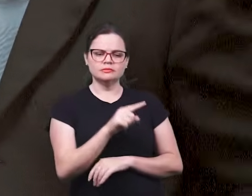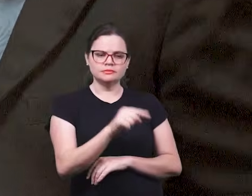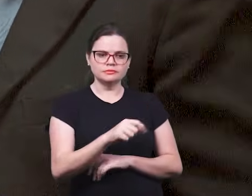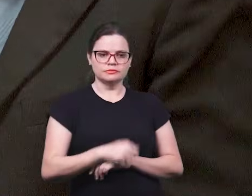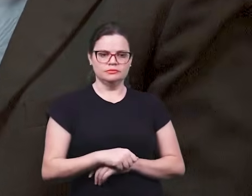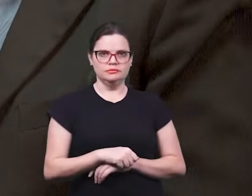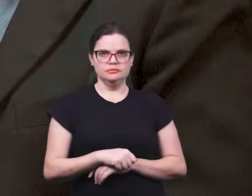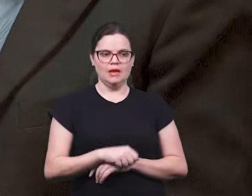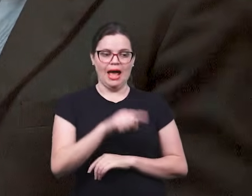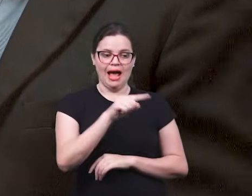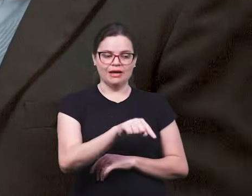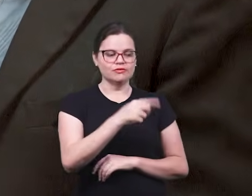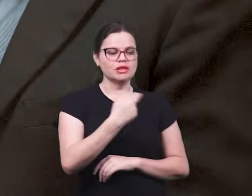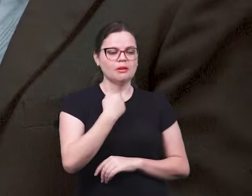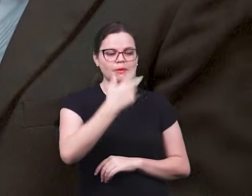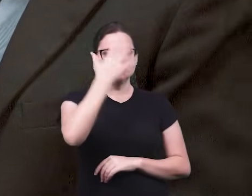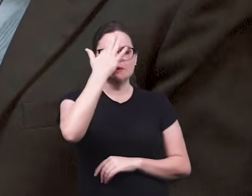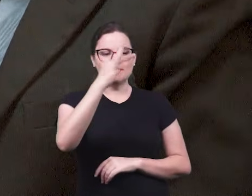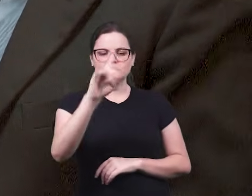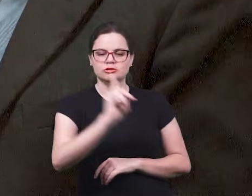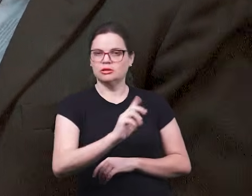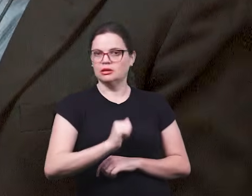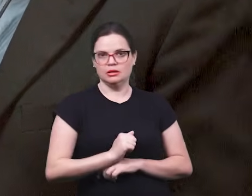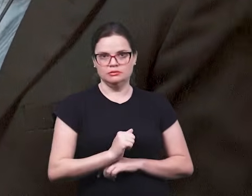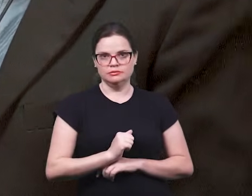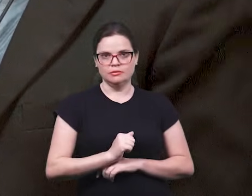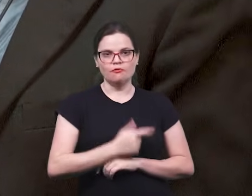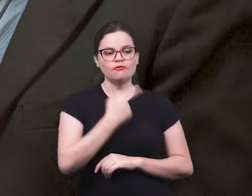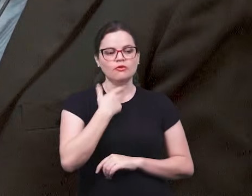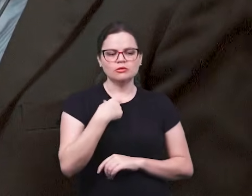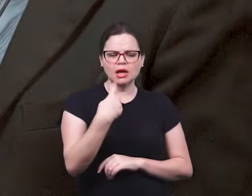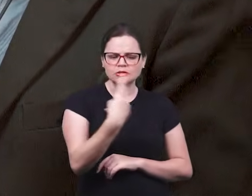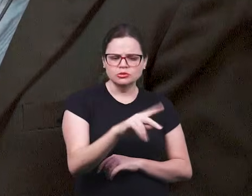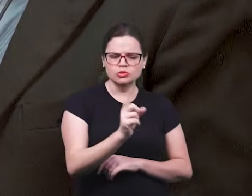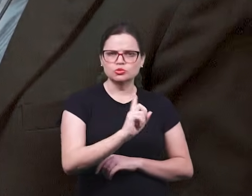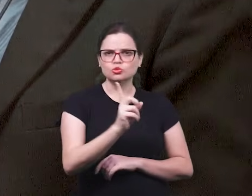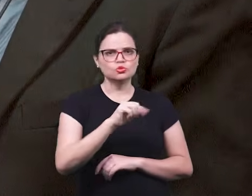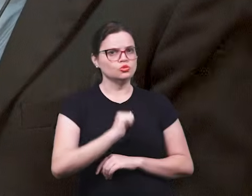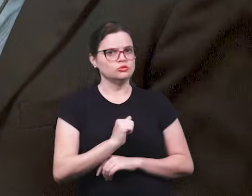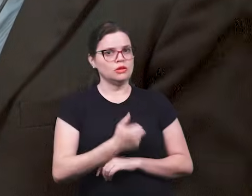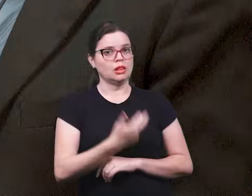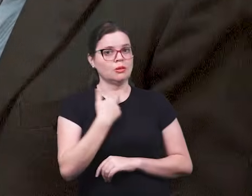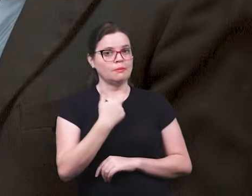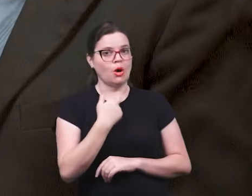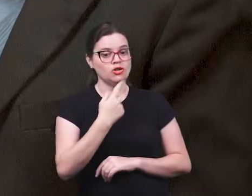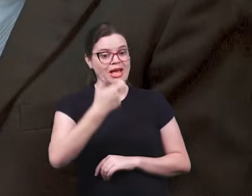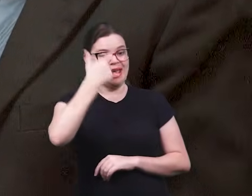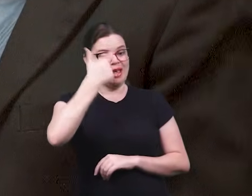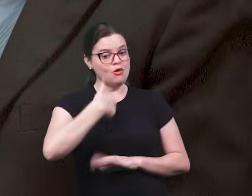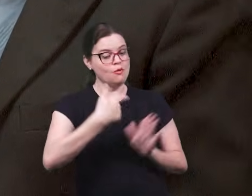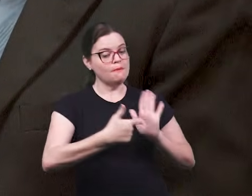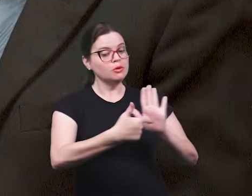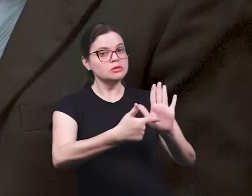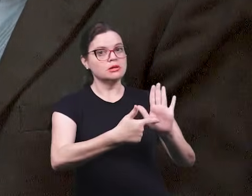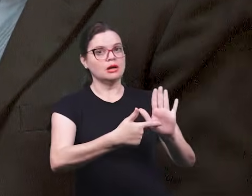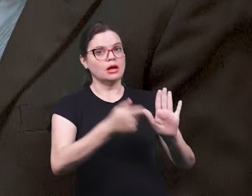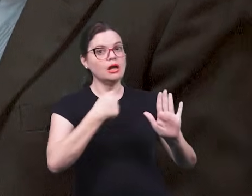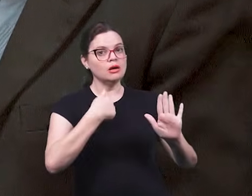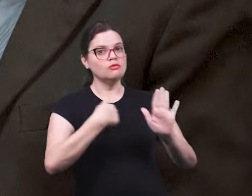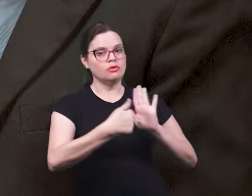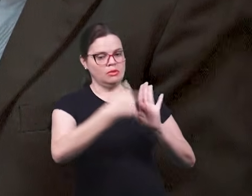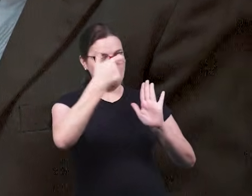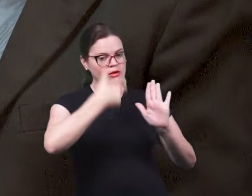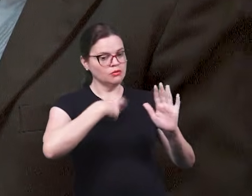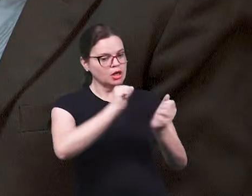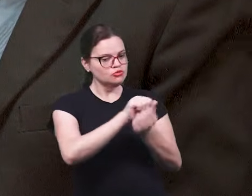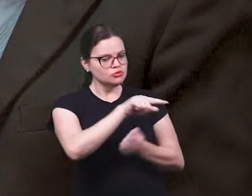lugar para a sua imaginação. Não tem lugar para o seu querer, para a sua vontade. Eu quero me revelar. Eu vou estar